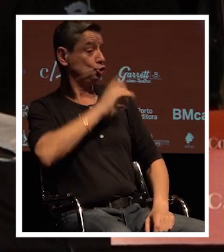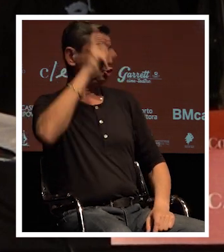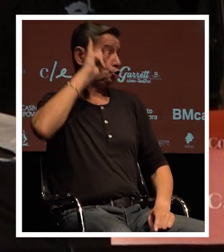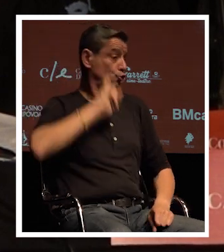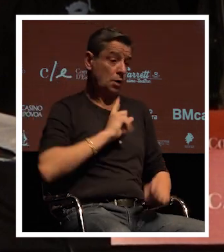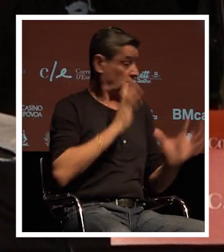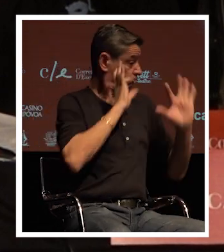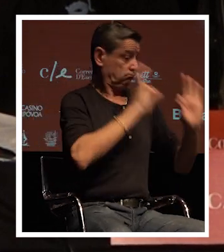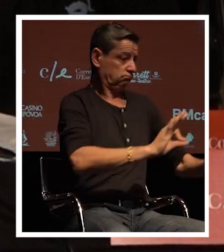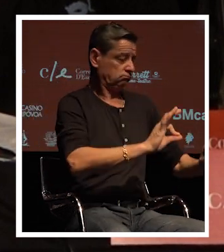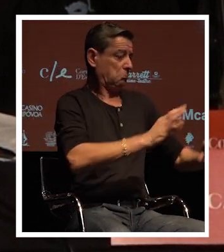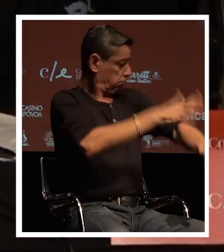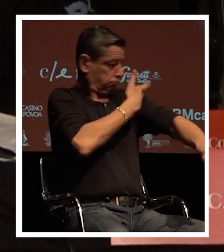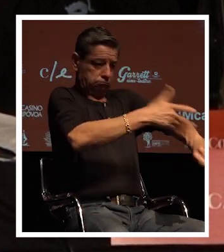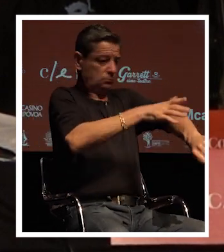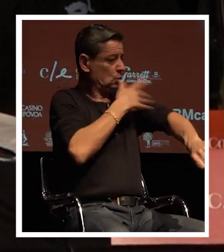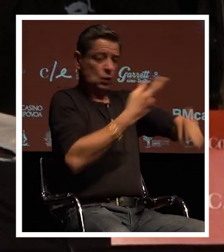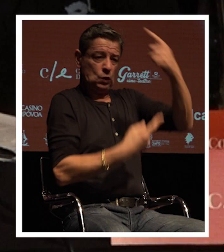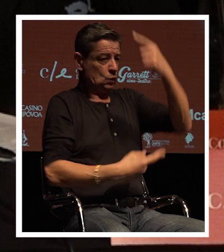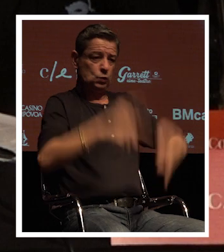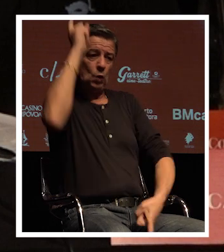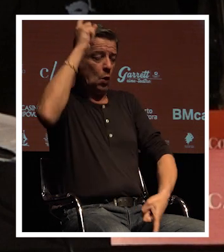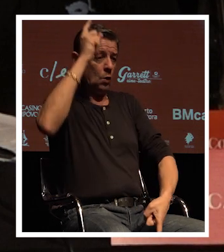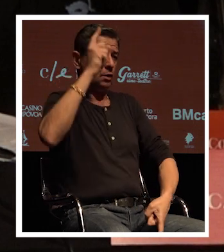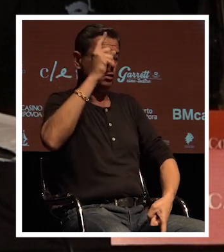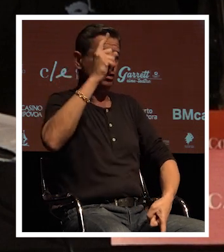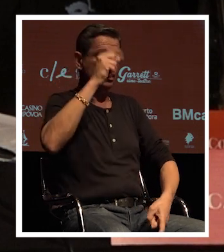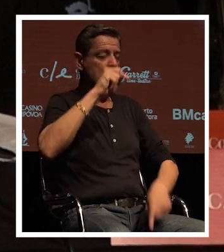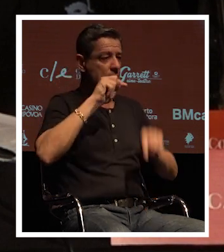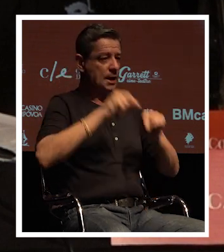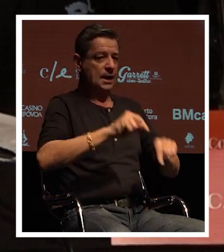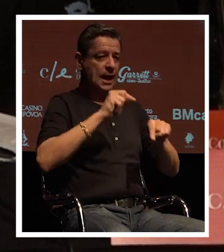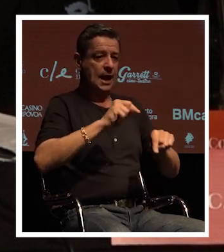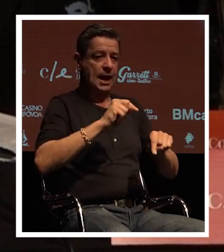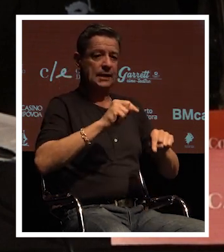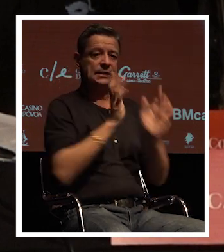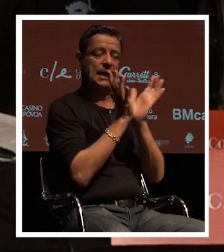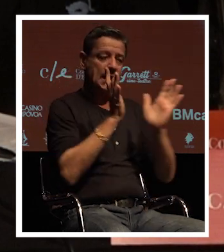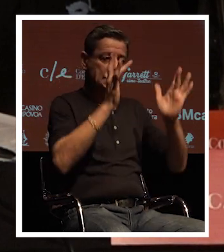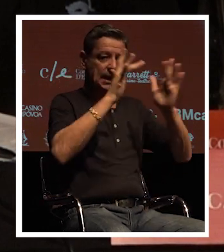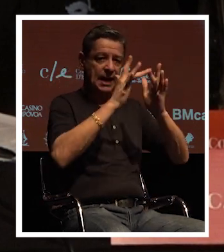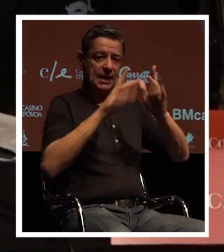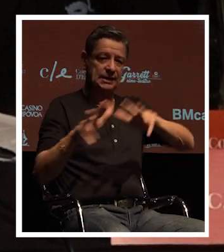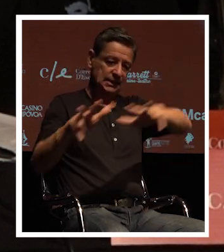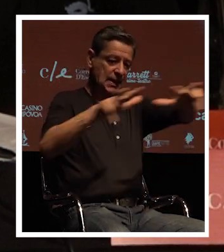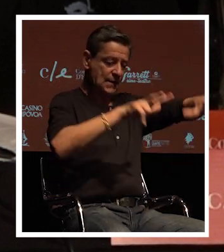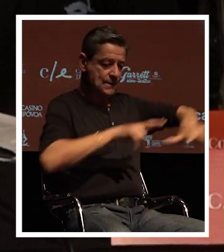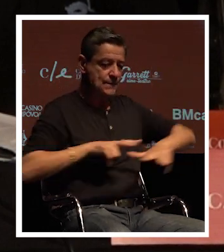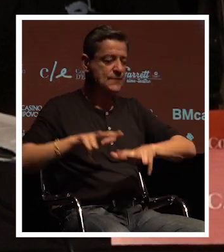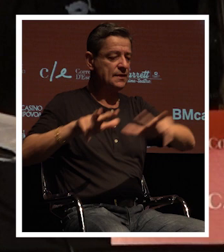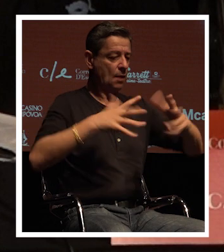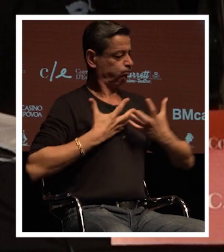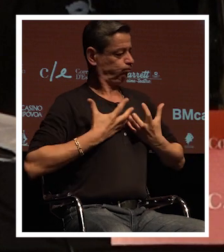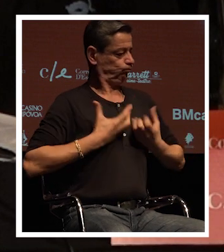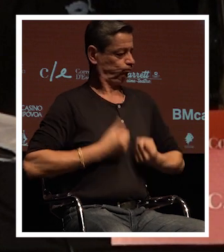binária o que era um insulto curiosa sobre os queixosos consegui descortinar na internet o vídeo em que uma senhora